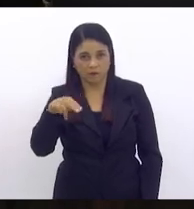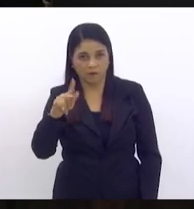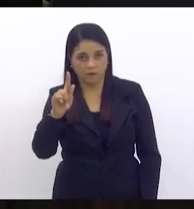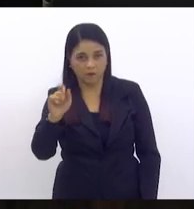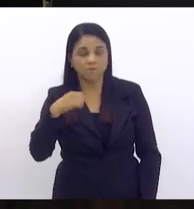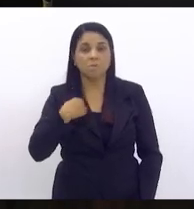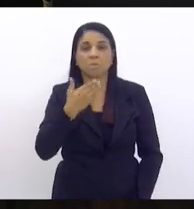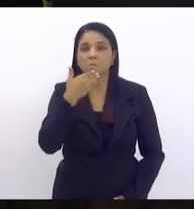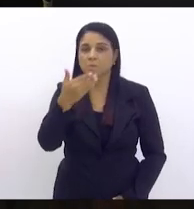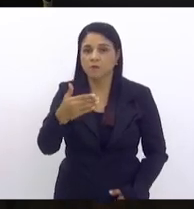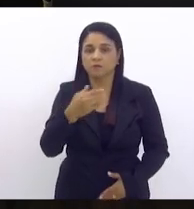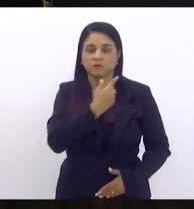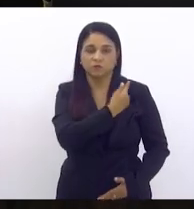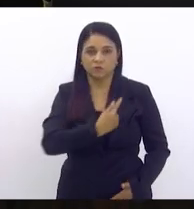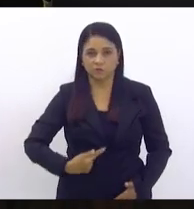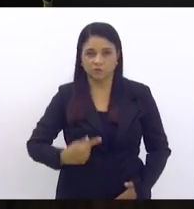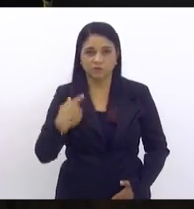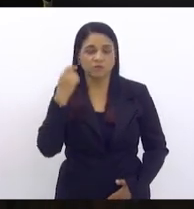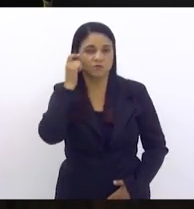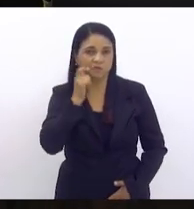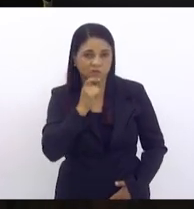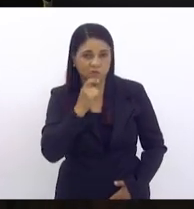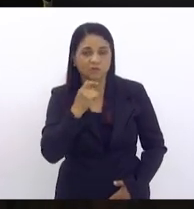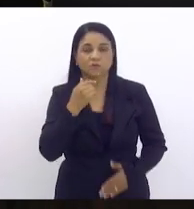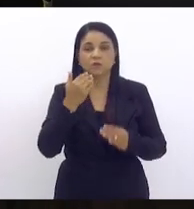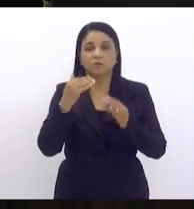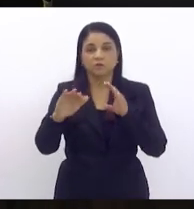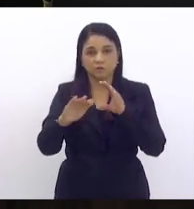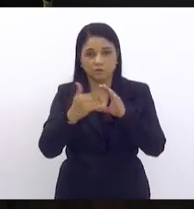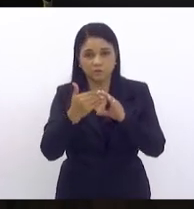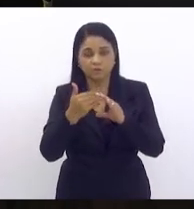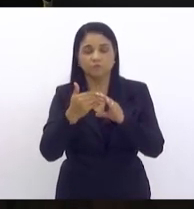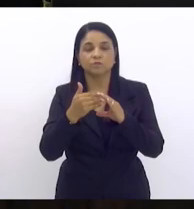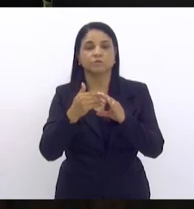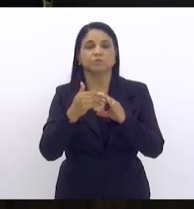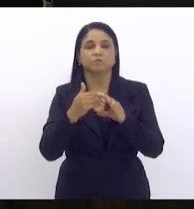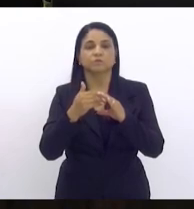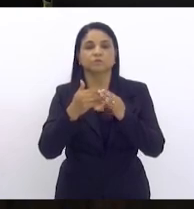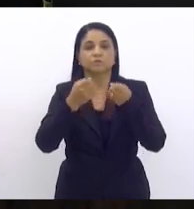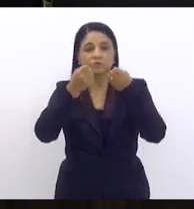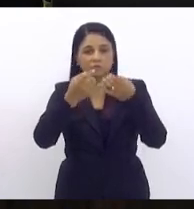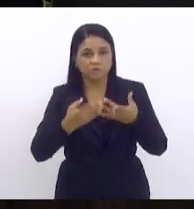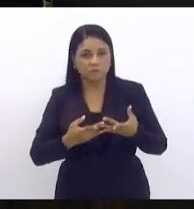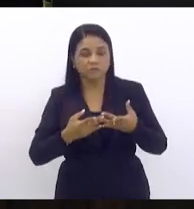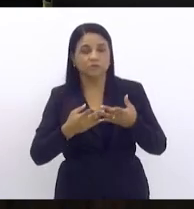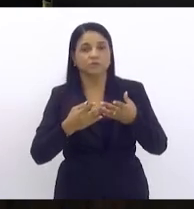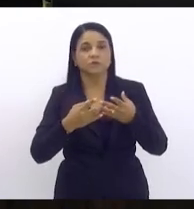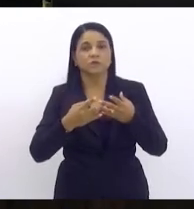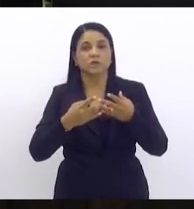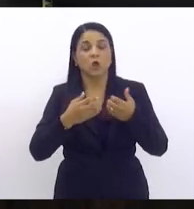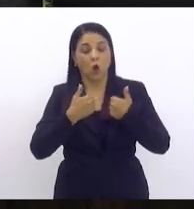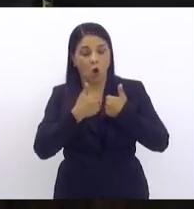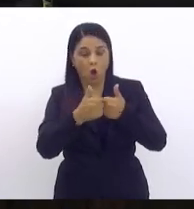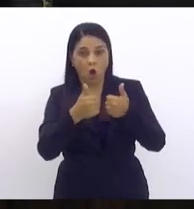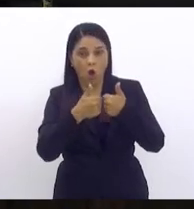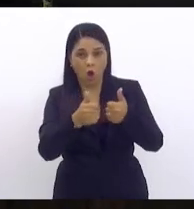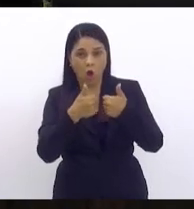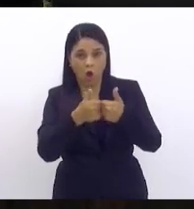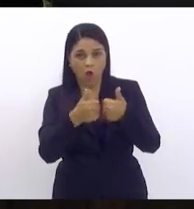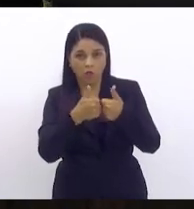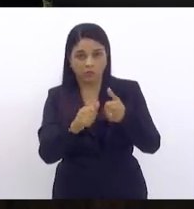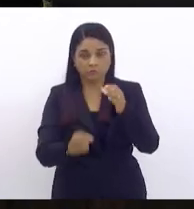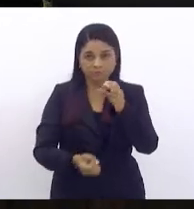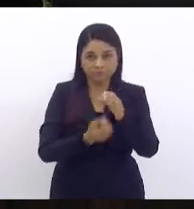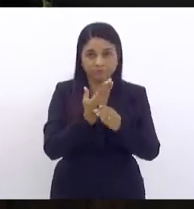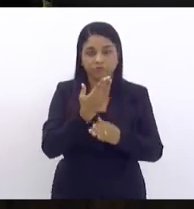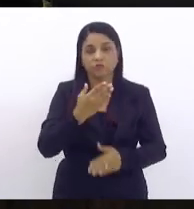governador do estado do Rio de Janeiro o envio de mensagem dispondo sobre a criação da linha de ônibus com percurso